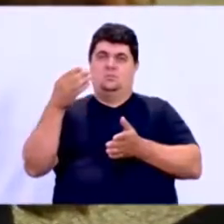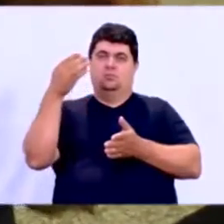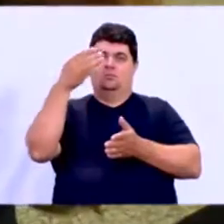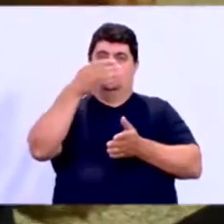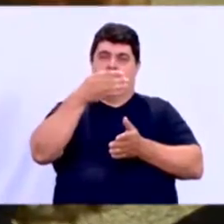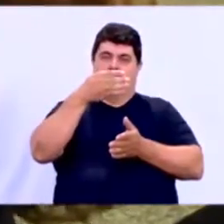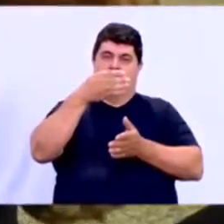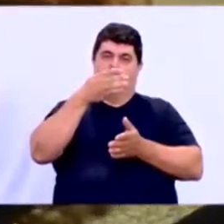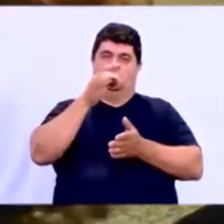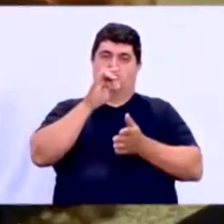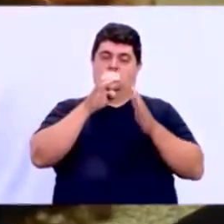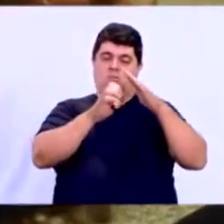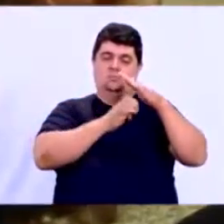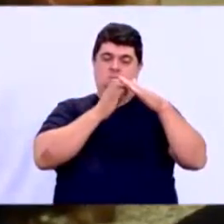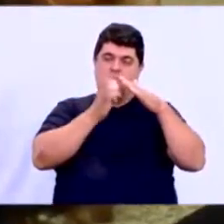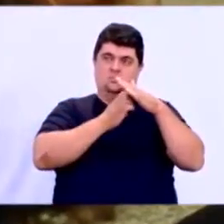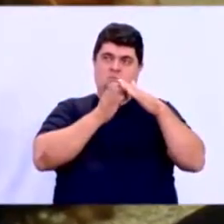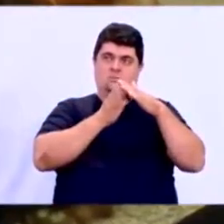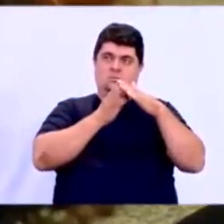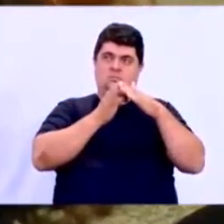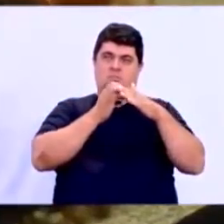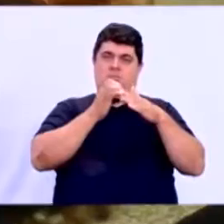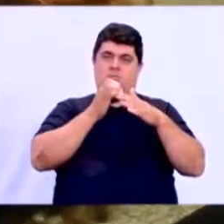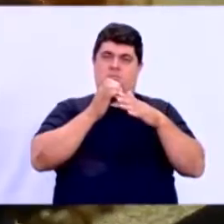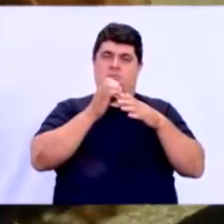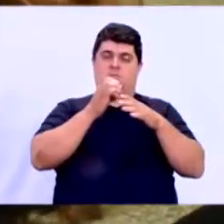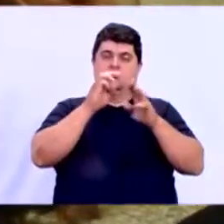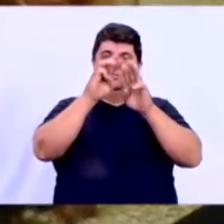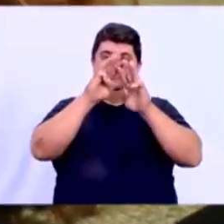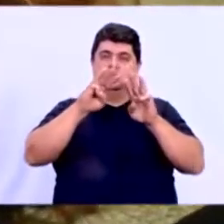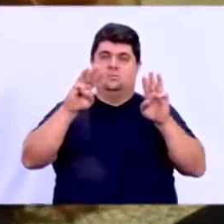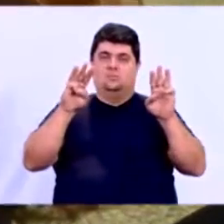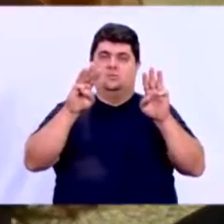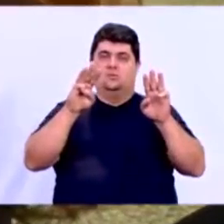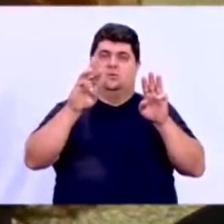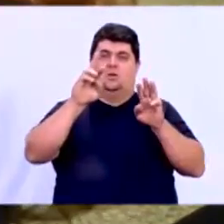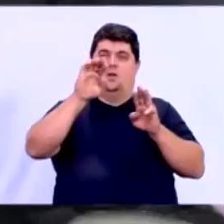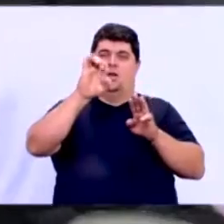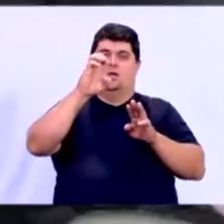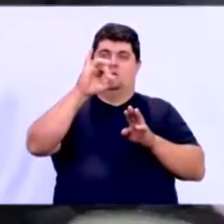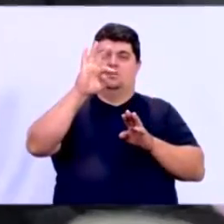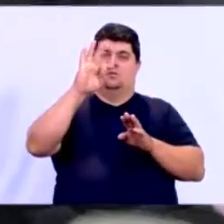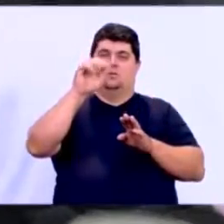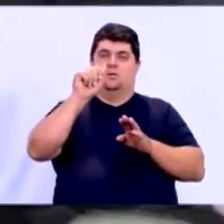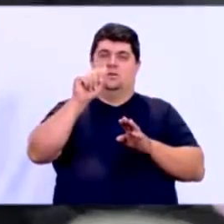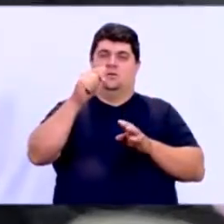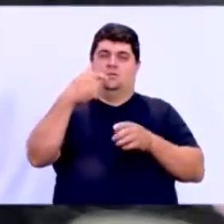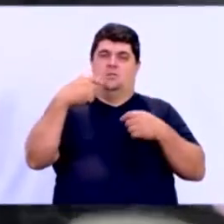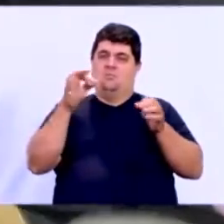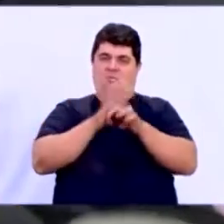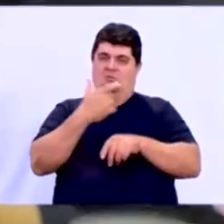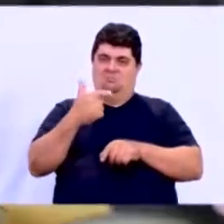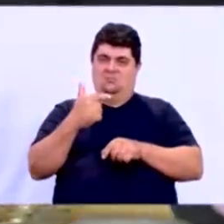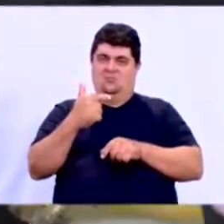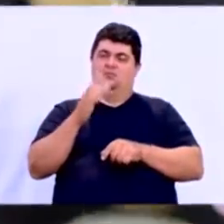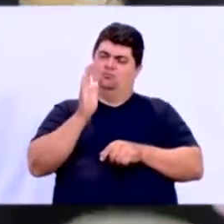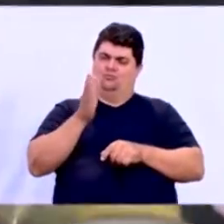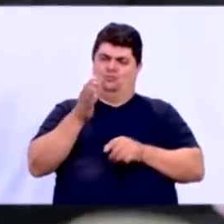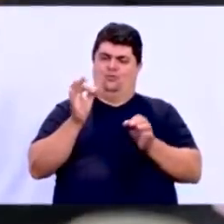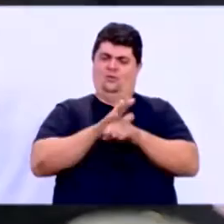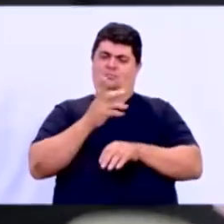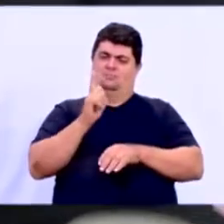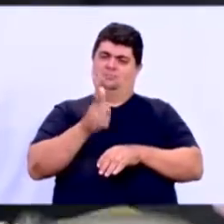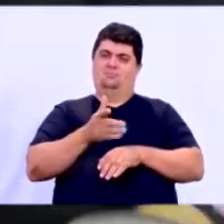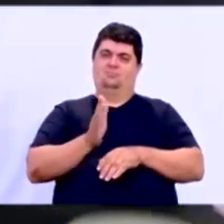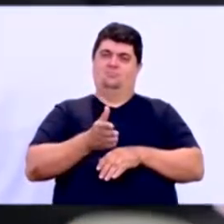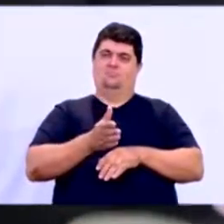estar inscrevendo sua empresa, viu? No site da Receita Federal. É claro que você ainda não fez isso, não é? Fiz sim. Só um